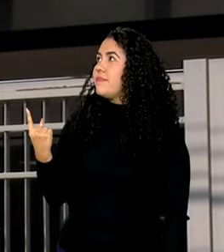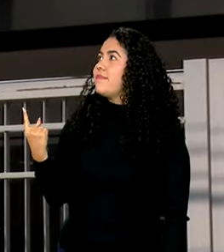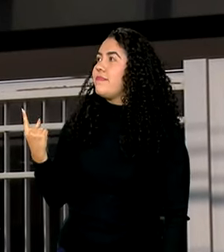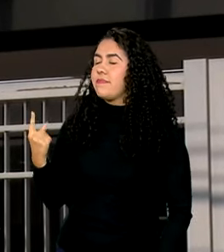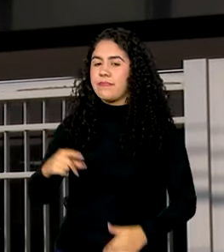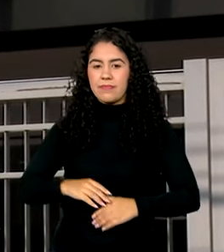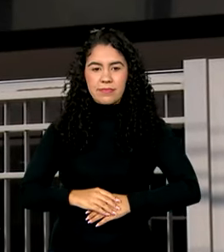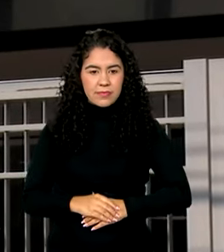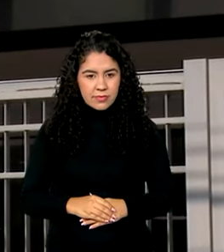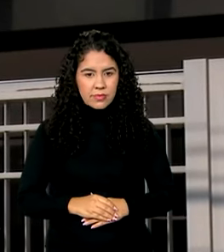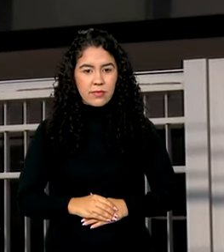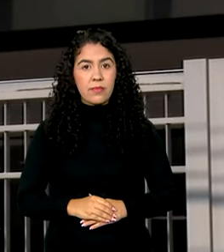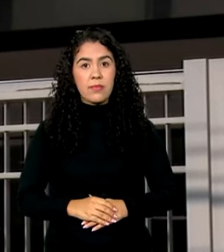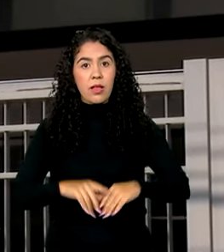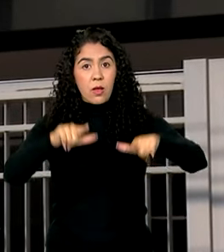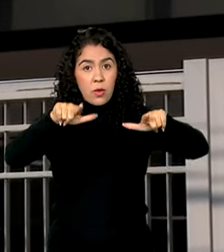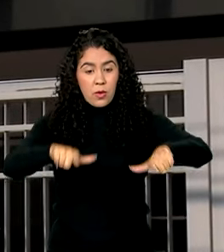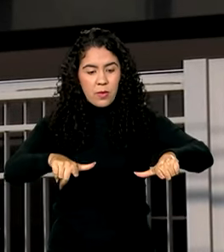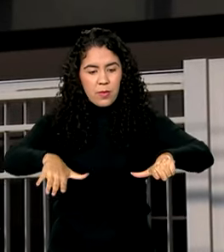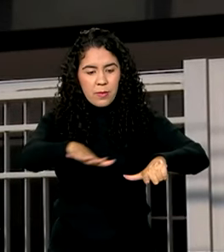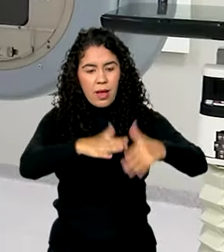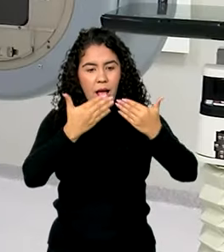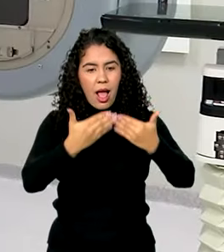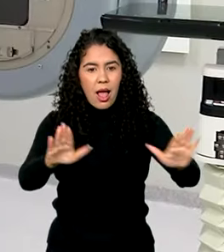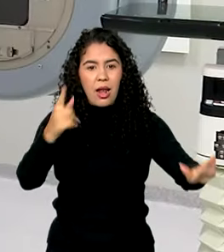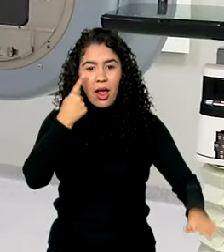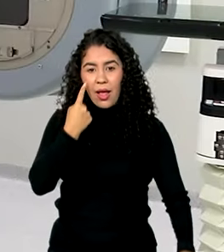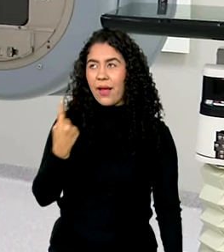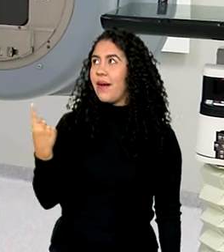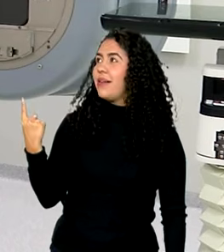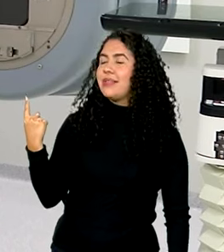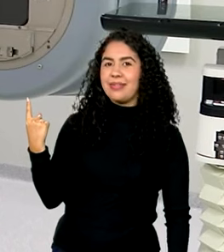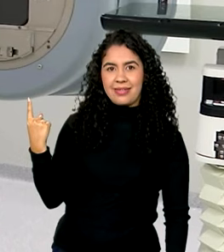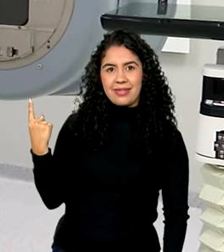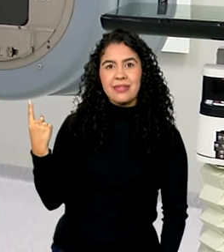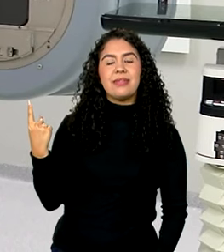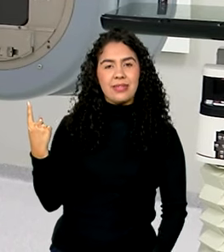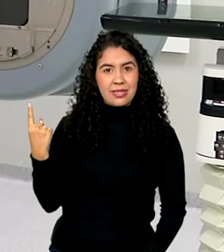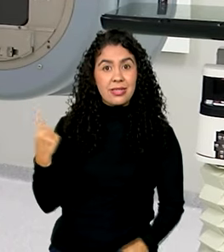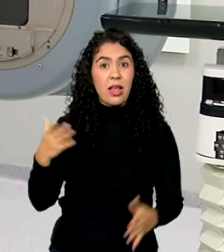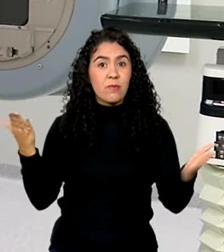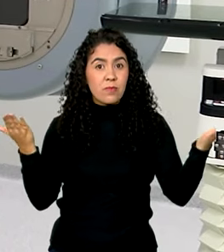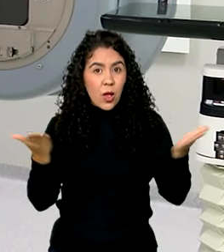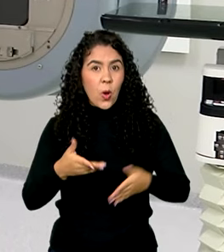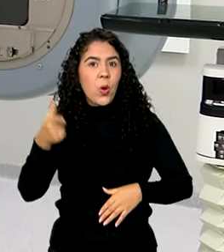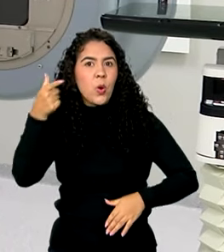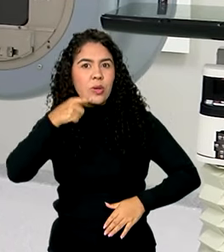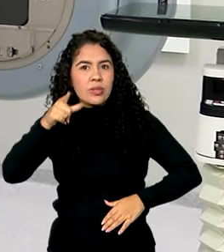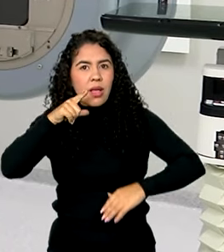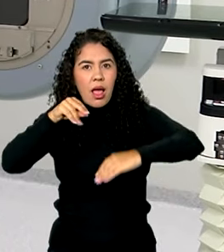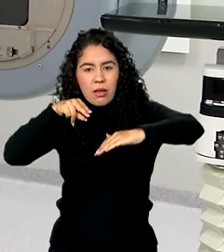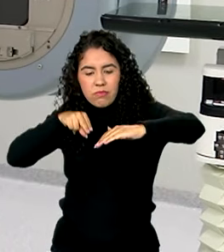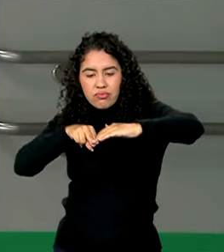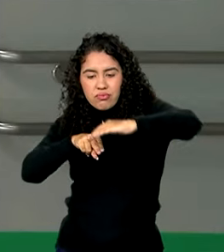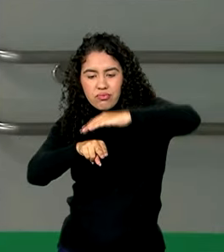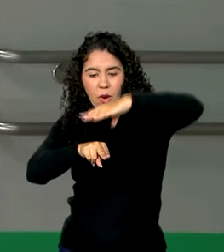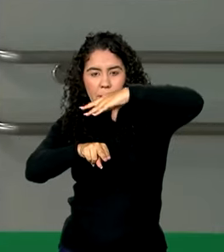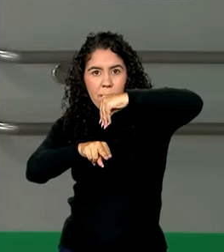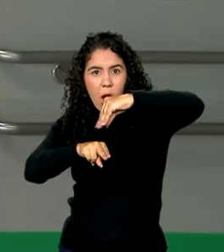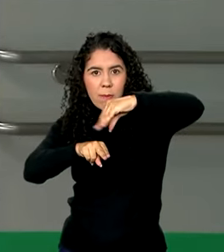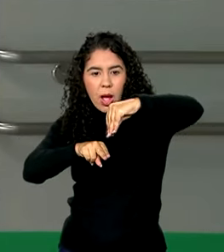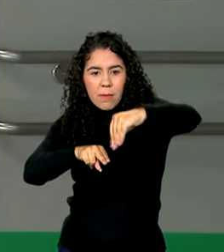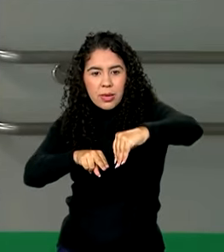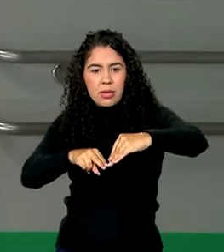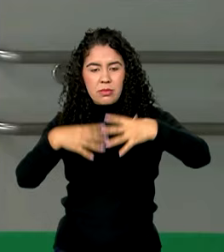a abertura do centro de Oncologia e Hematologia agora permite a realização de radioterapia no próprio local